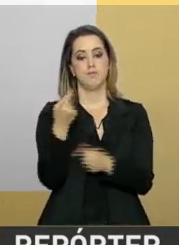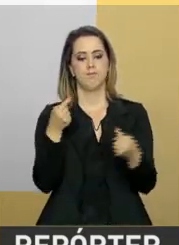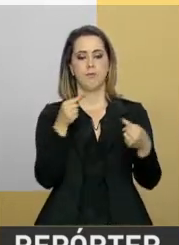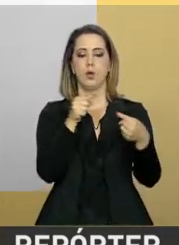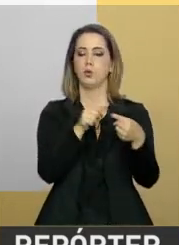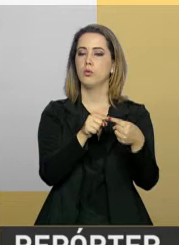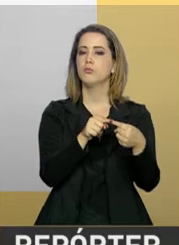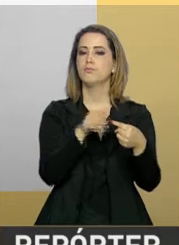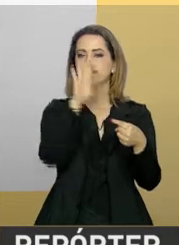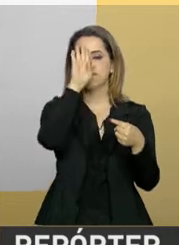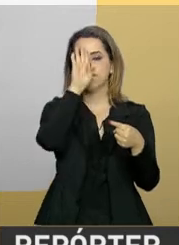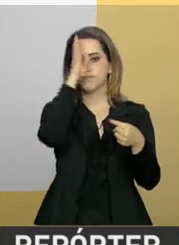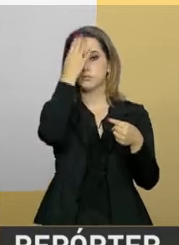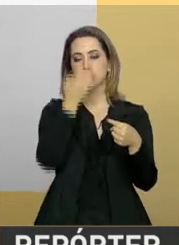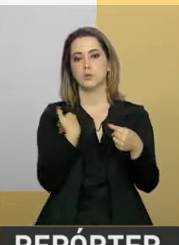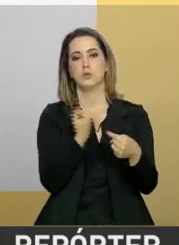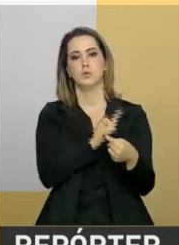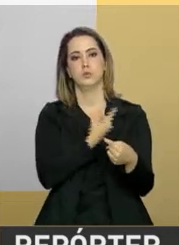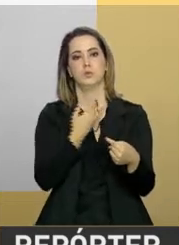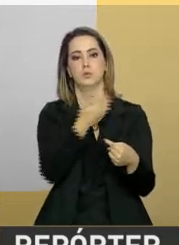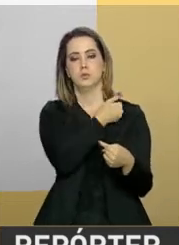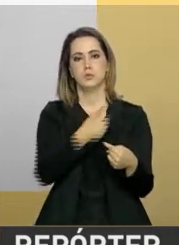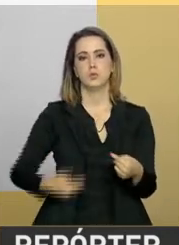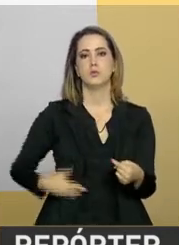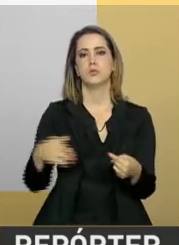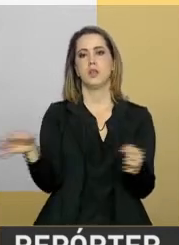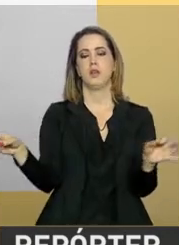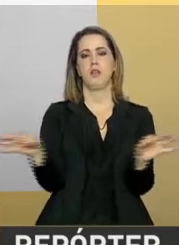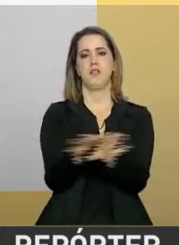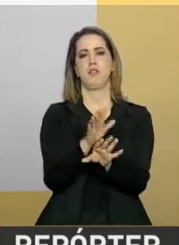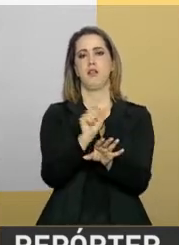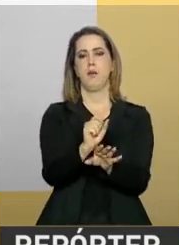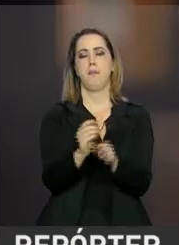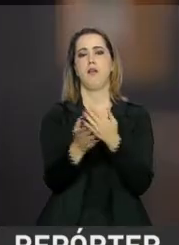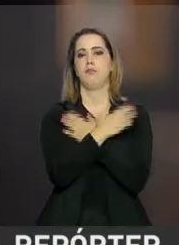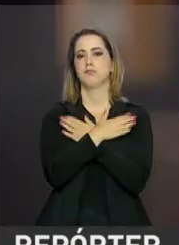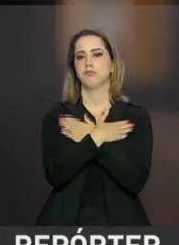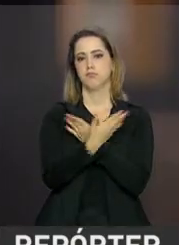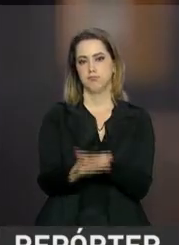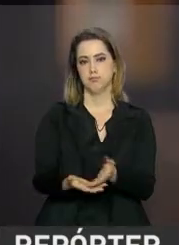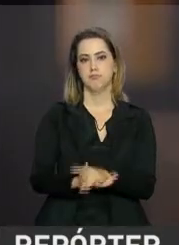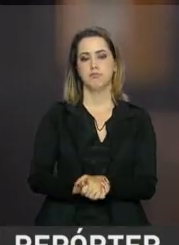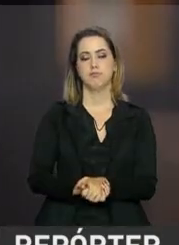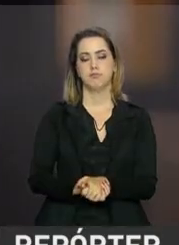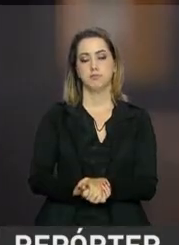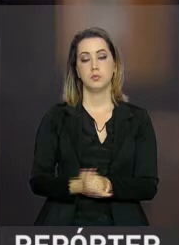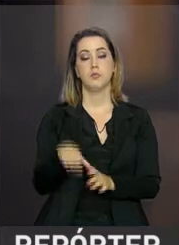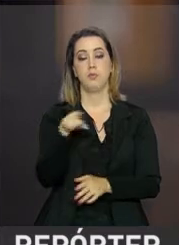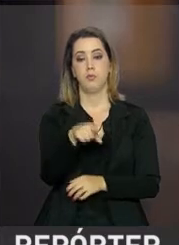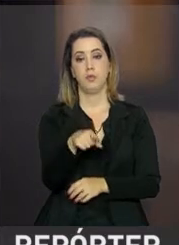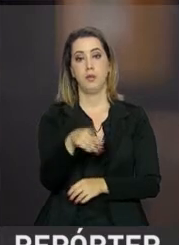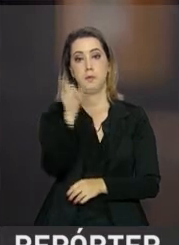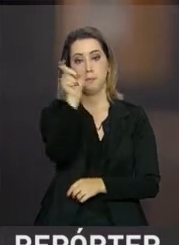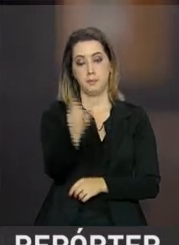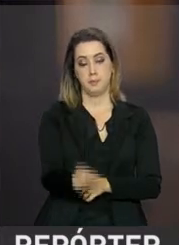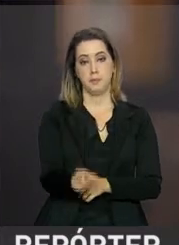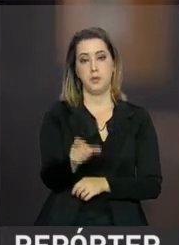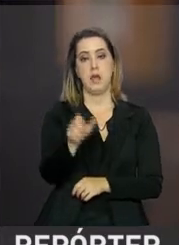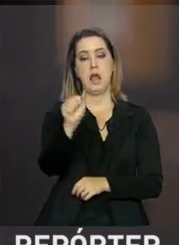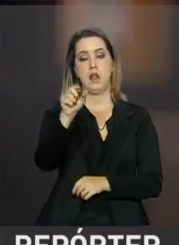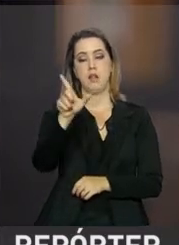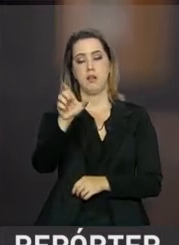principal do nosso governo que é eliminar um pouco a pouco de emprego segundo o porta-voz da presidência da república alexandre